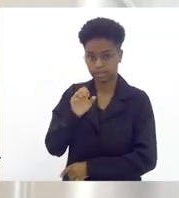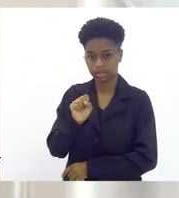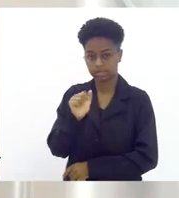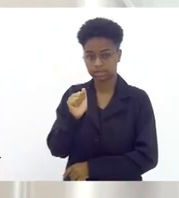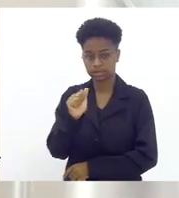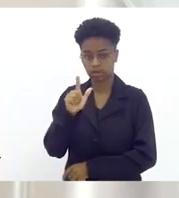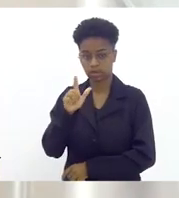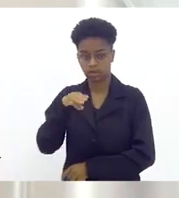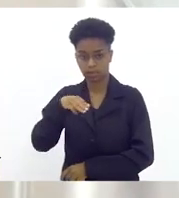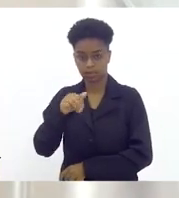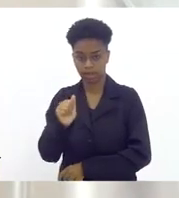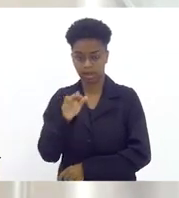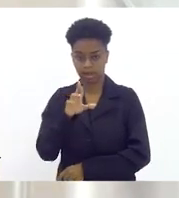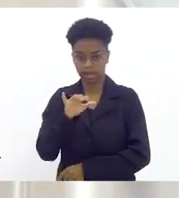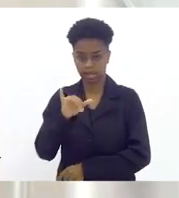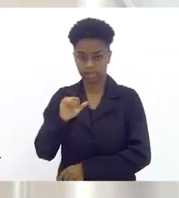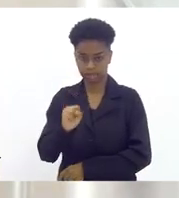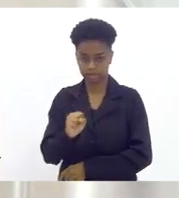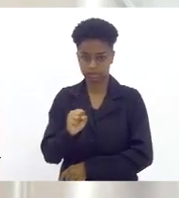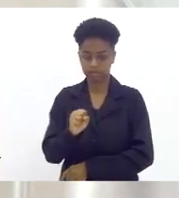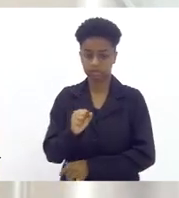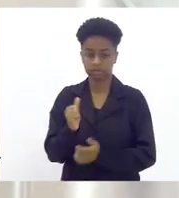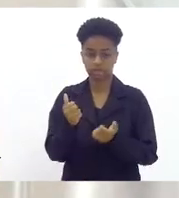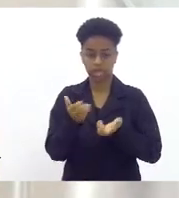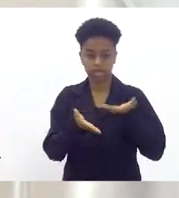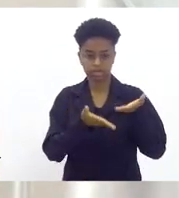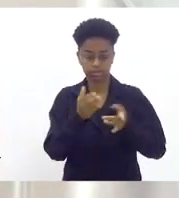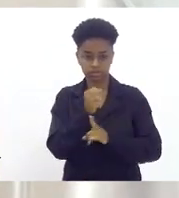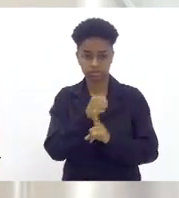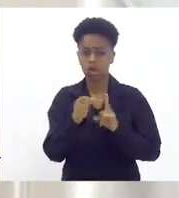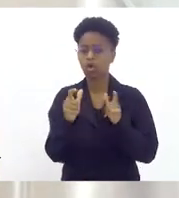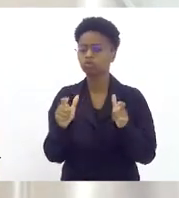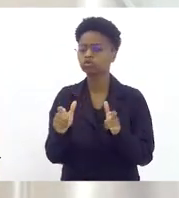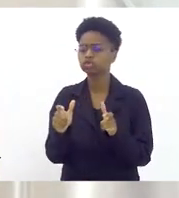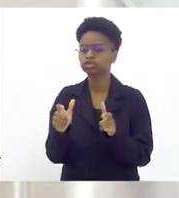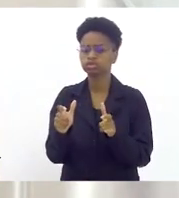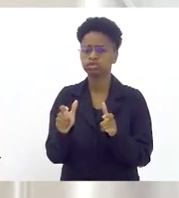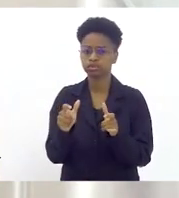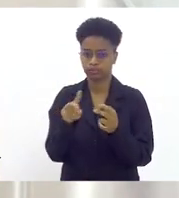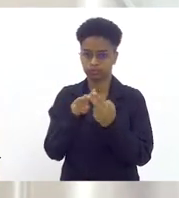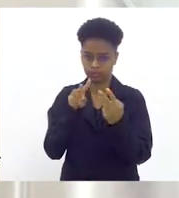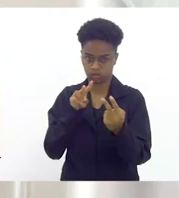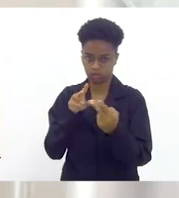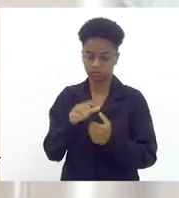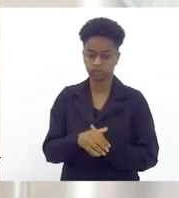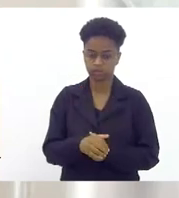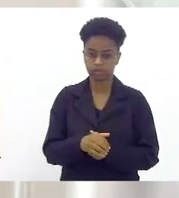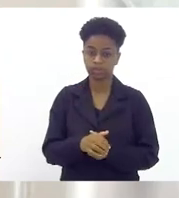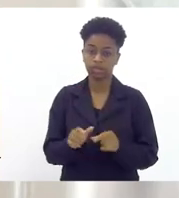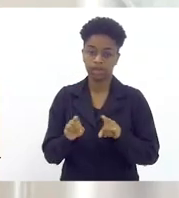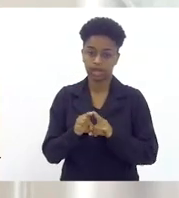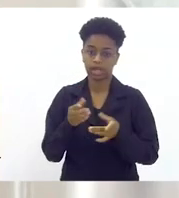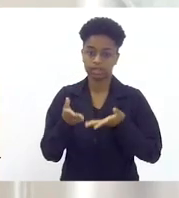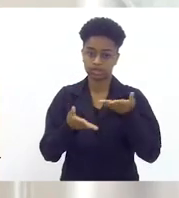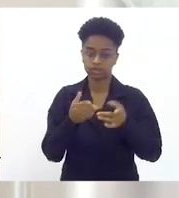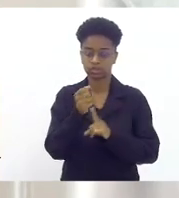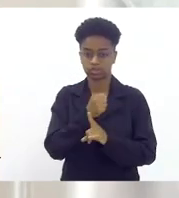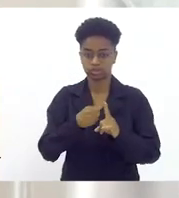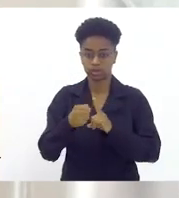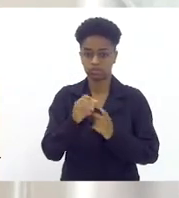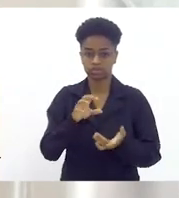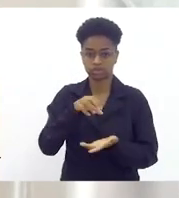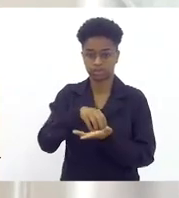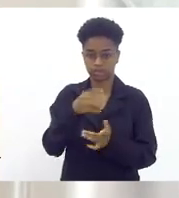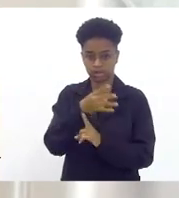Reis, assistente social. Onde está a Salma? Online. Assistente social do Centro LGBT da